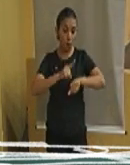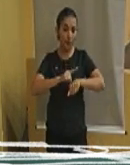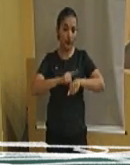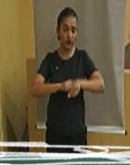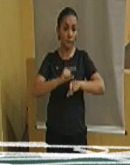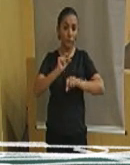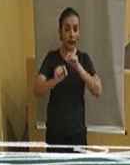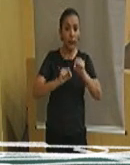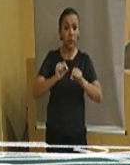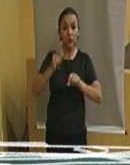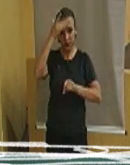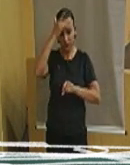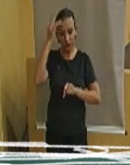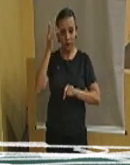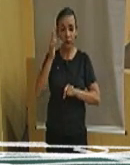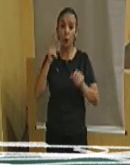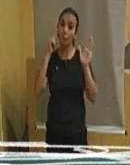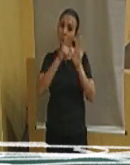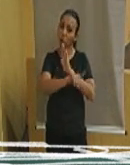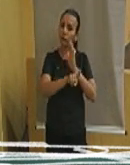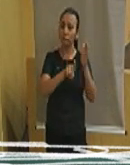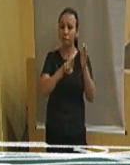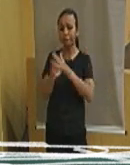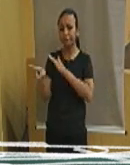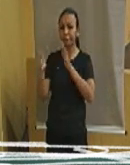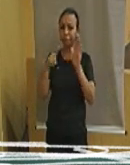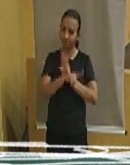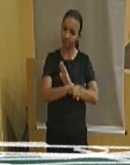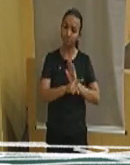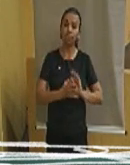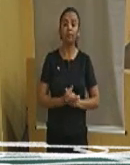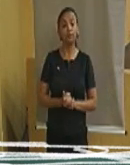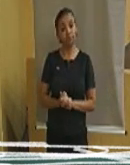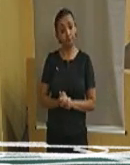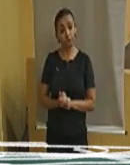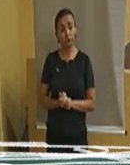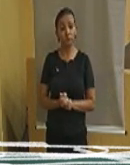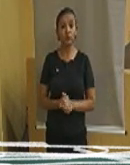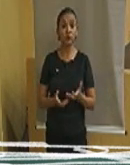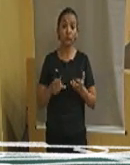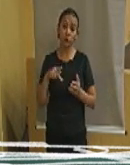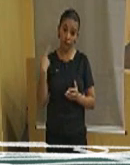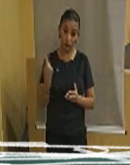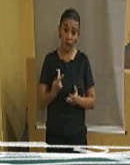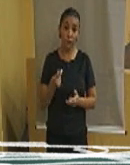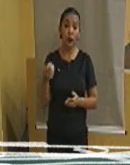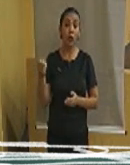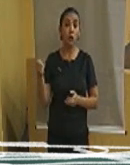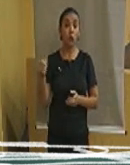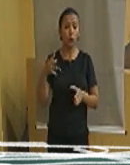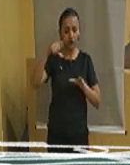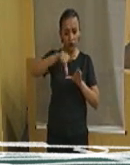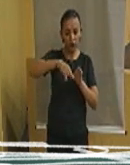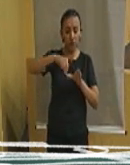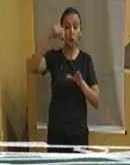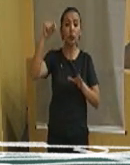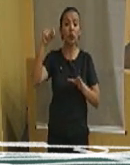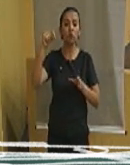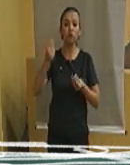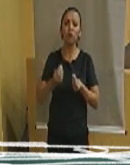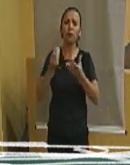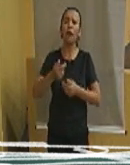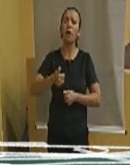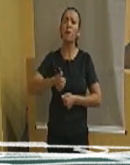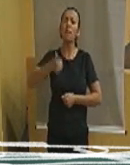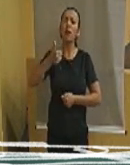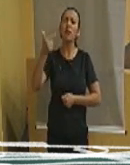os candidatos farão perguntas entre si. Para isso, realizaremos novo sorteio para dar a